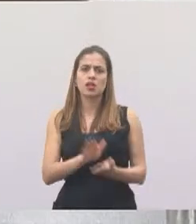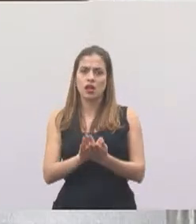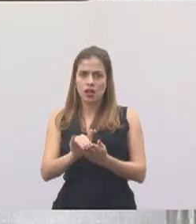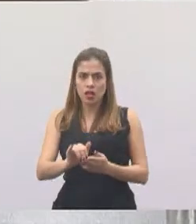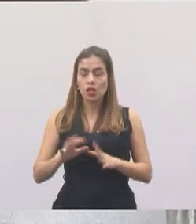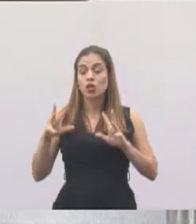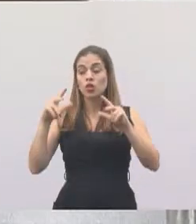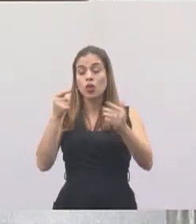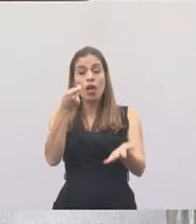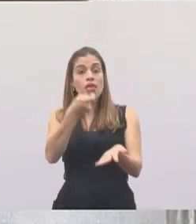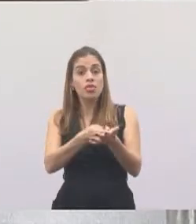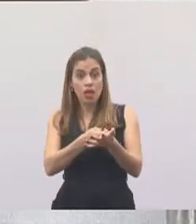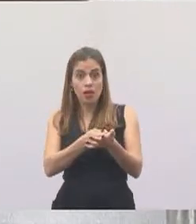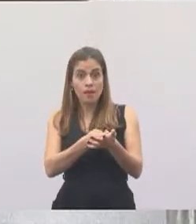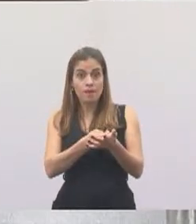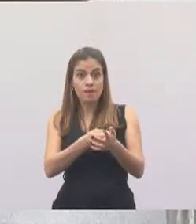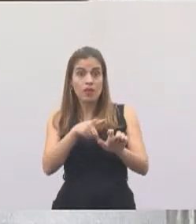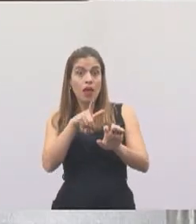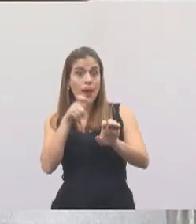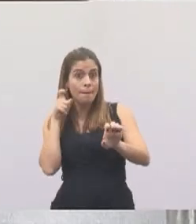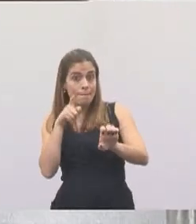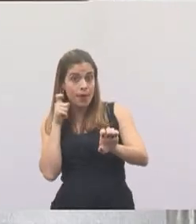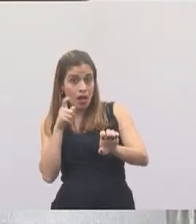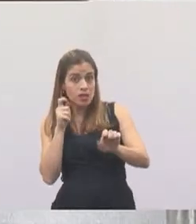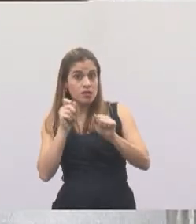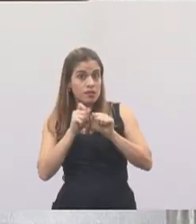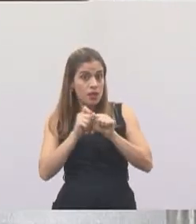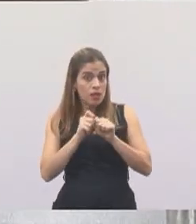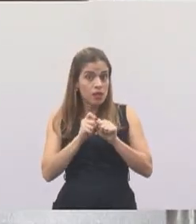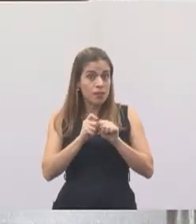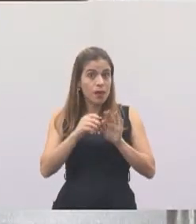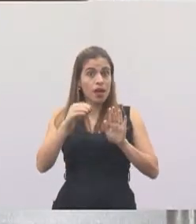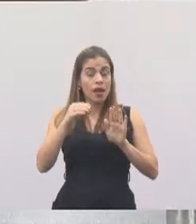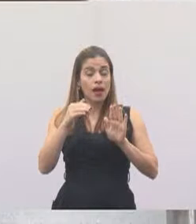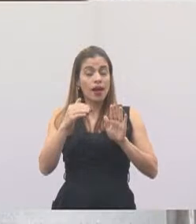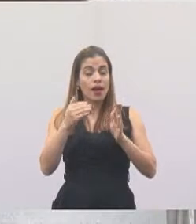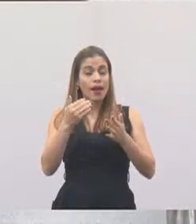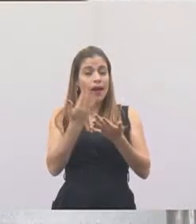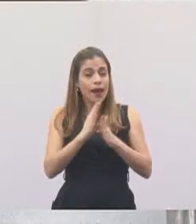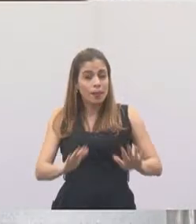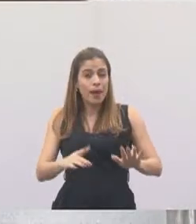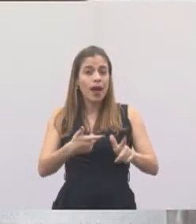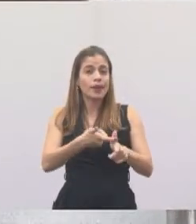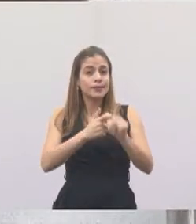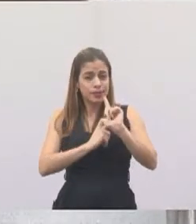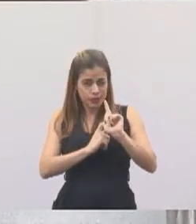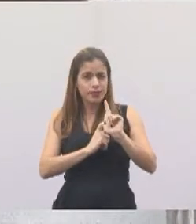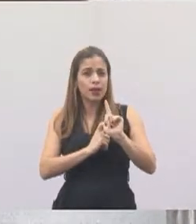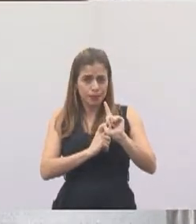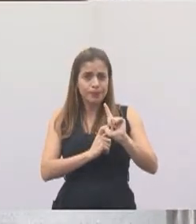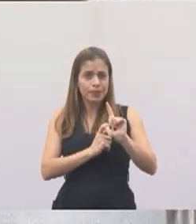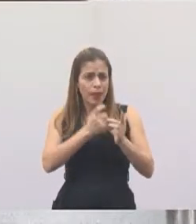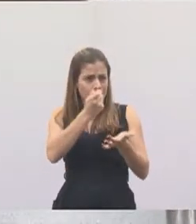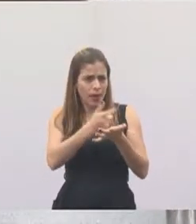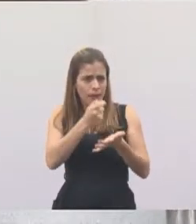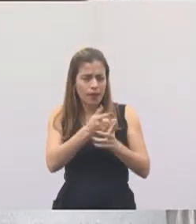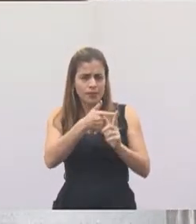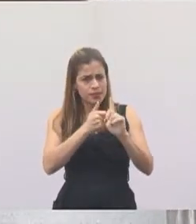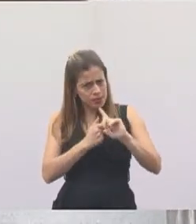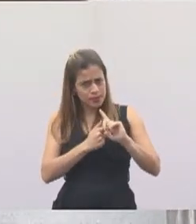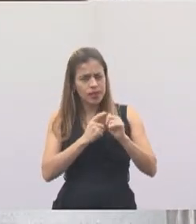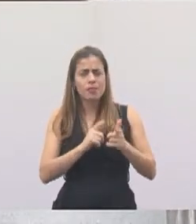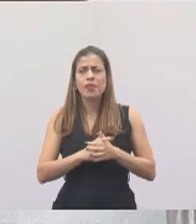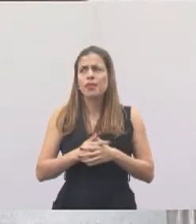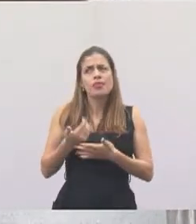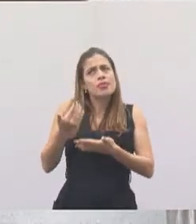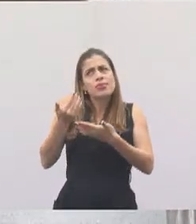empréstimos feitas pelo município para sanar dívidas e para que o município não perca com os investimentos que